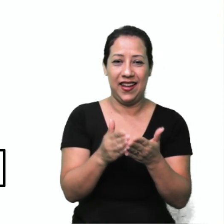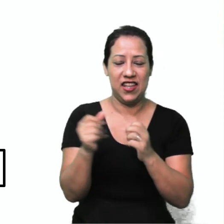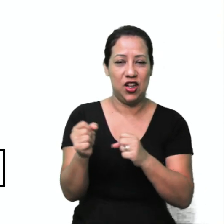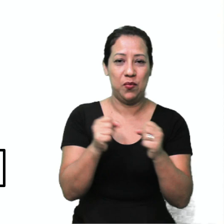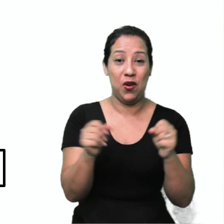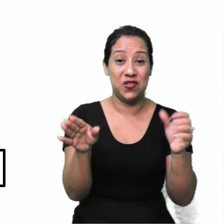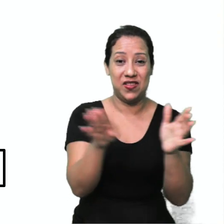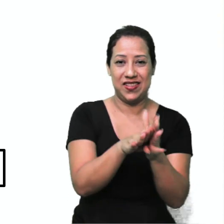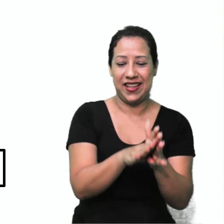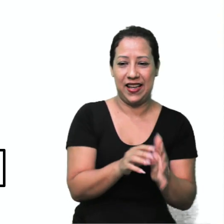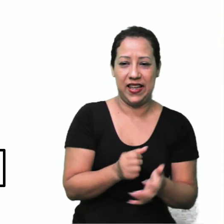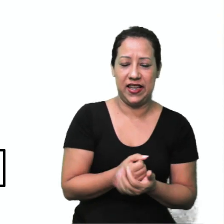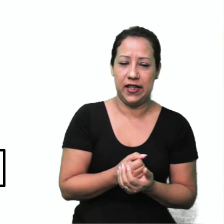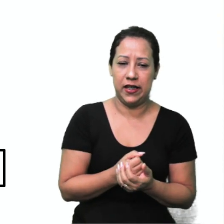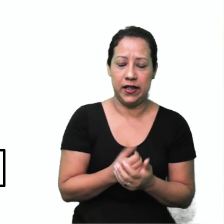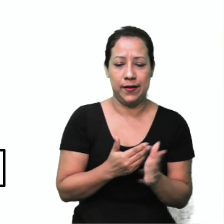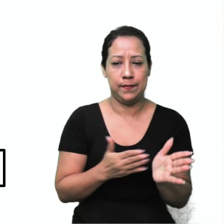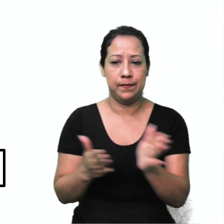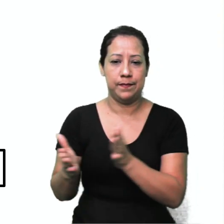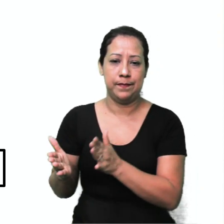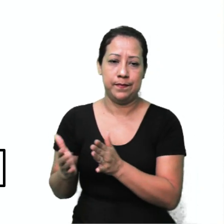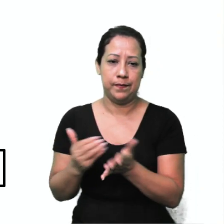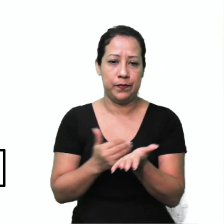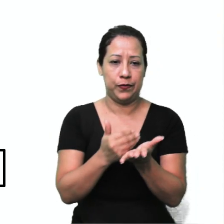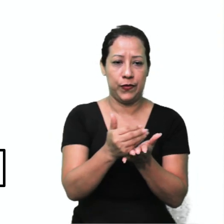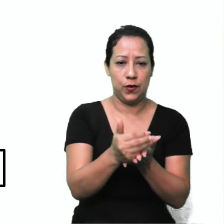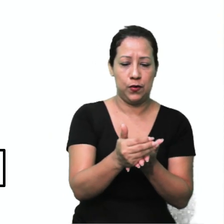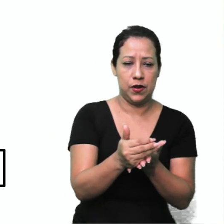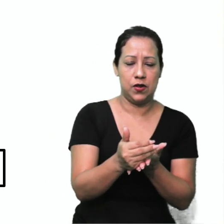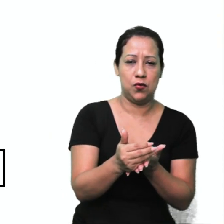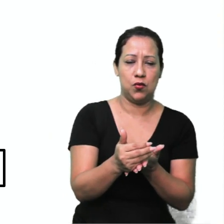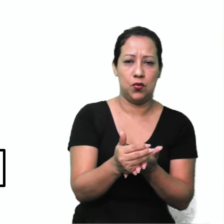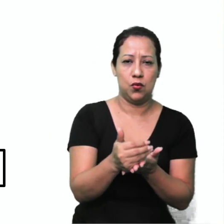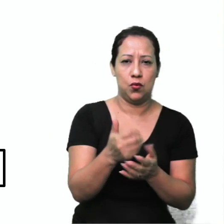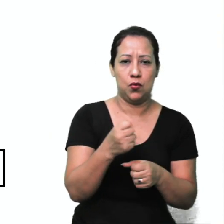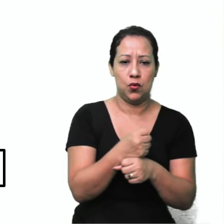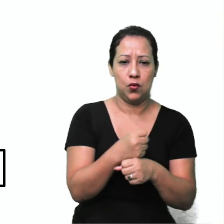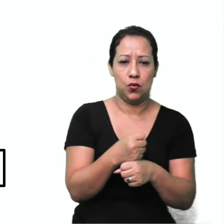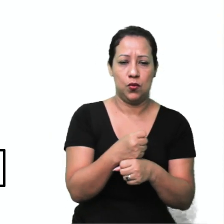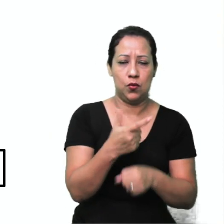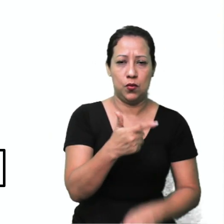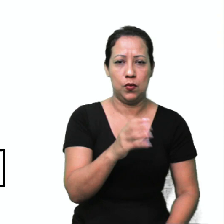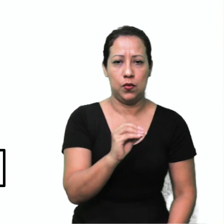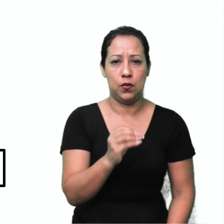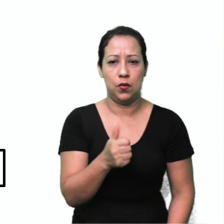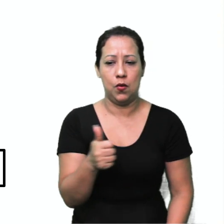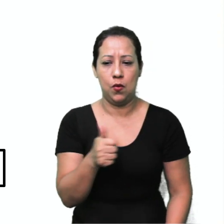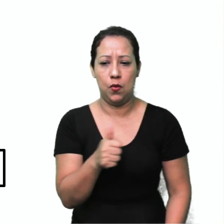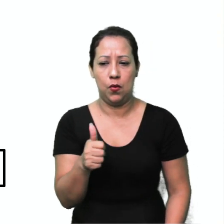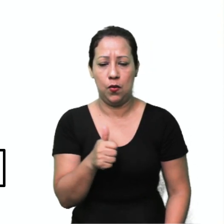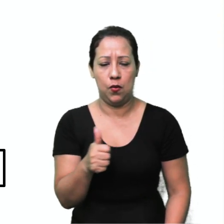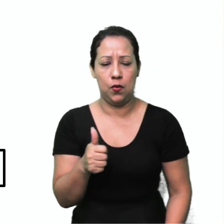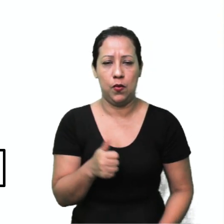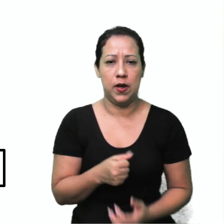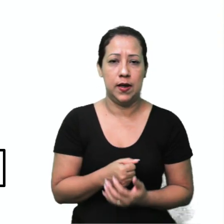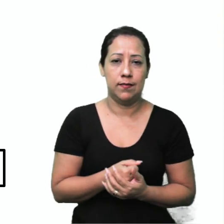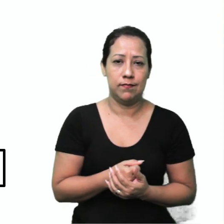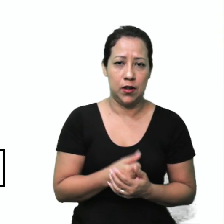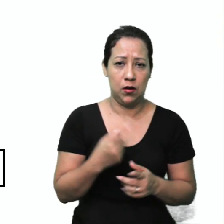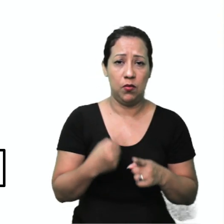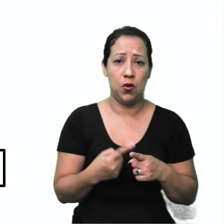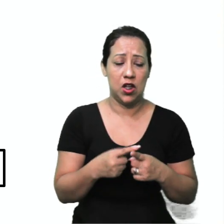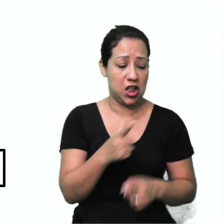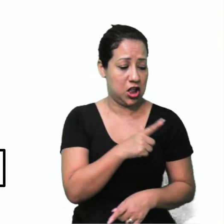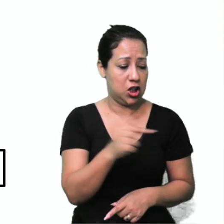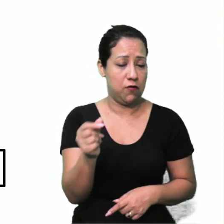início dessa crise migratória a partir de 2011, porque estão saindo de regiões de conflitos, estão saindo